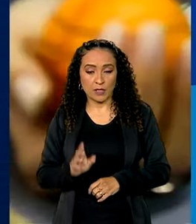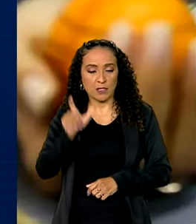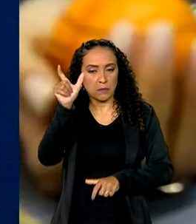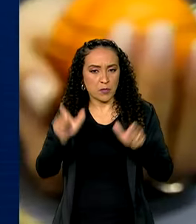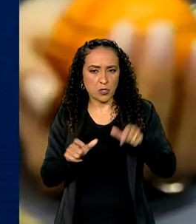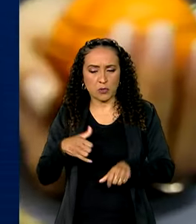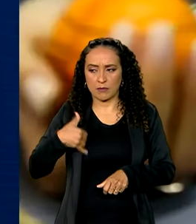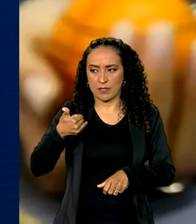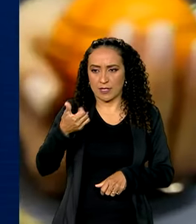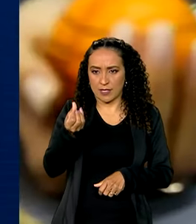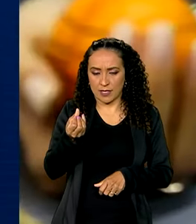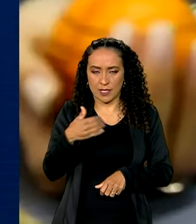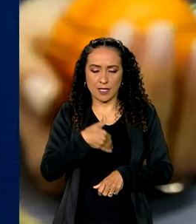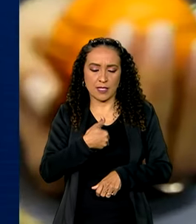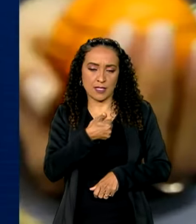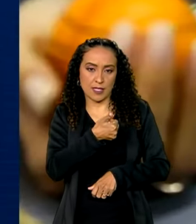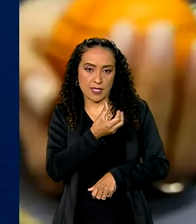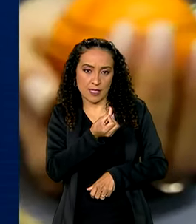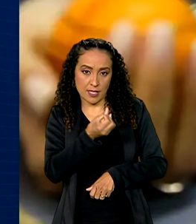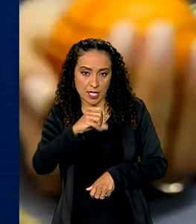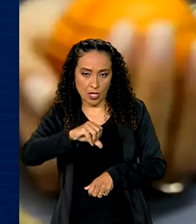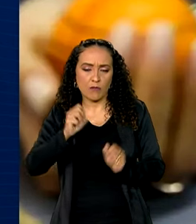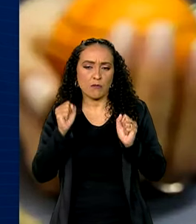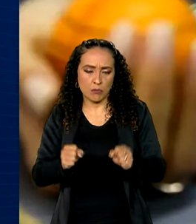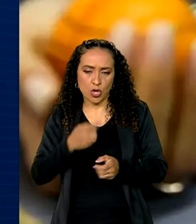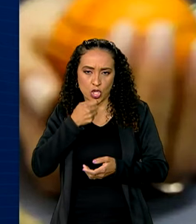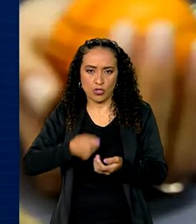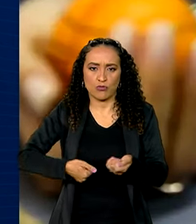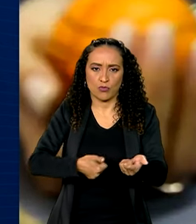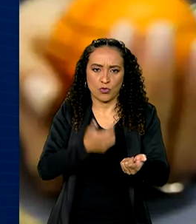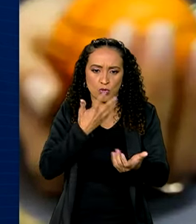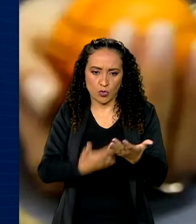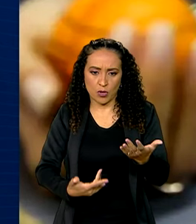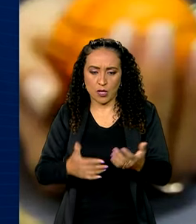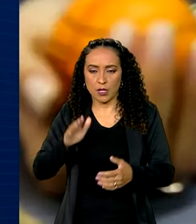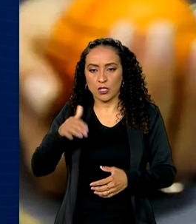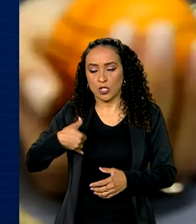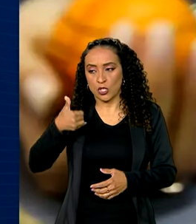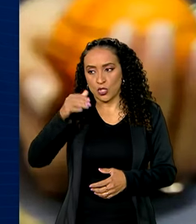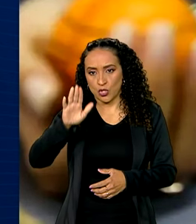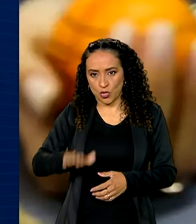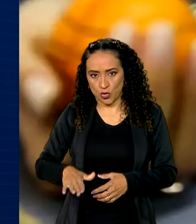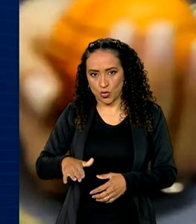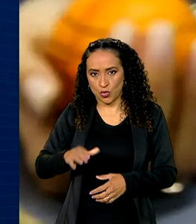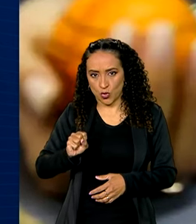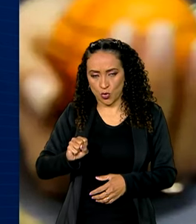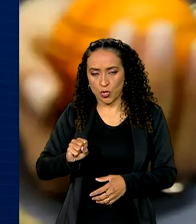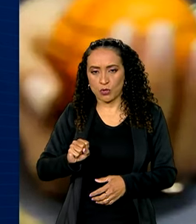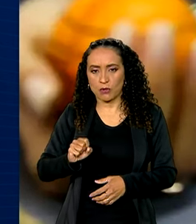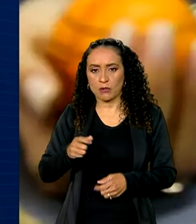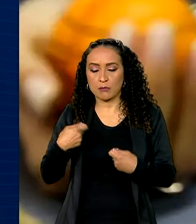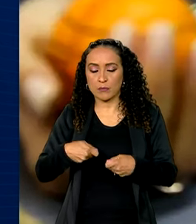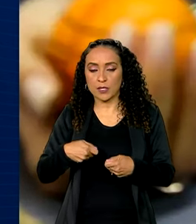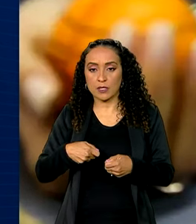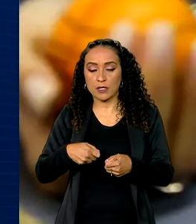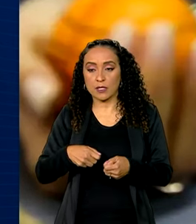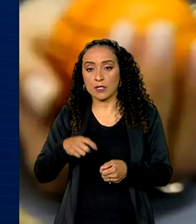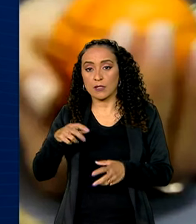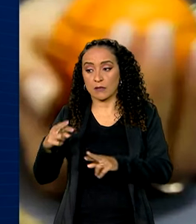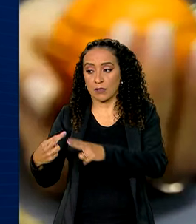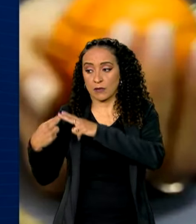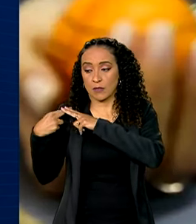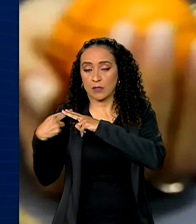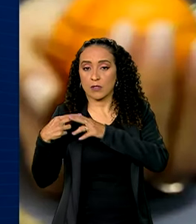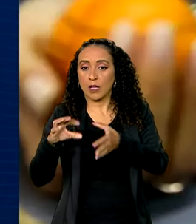entre 16 e 69 anos podem doar sangue. Para os menores de 18 anos, é necessário o consentimento dos